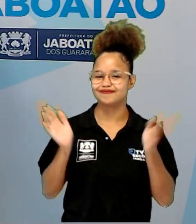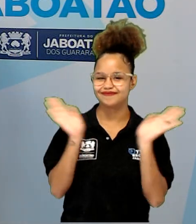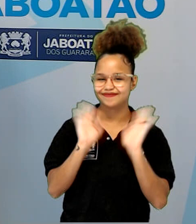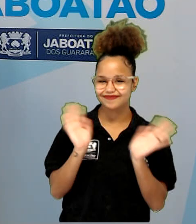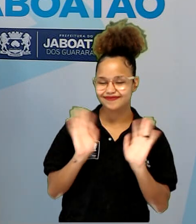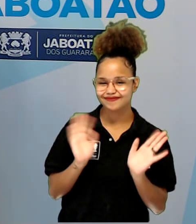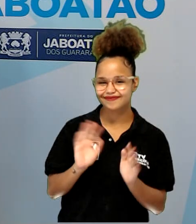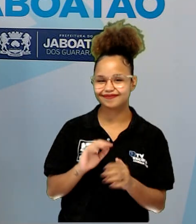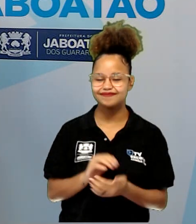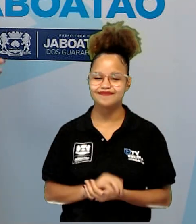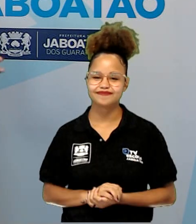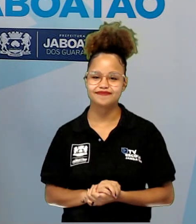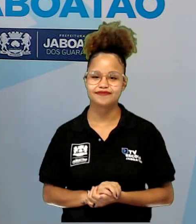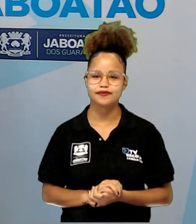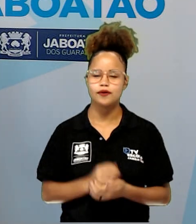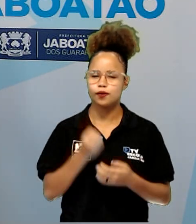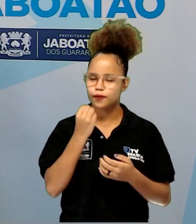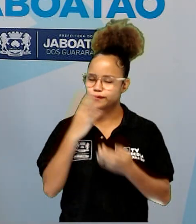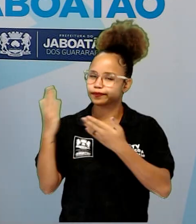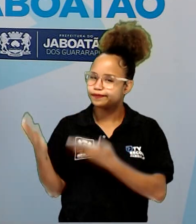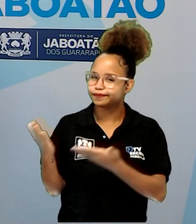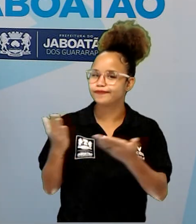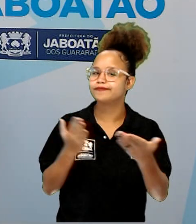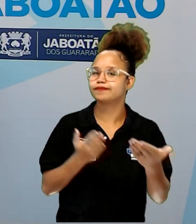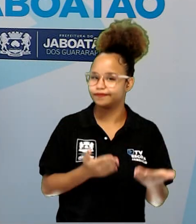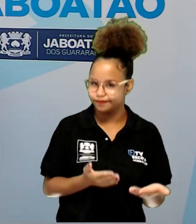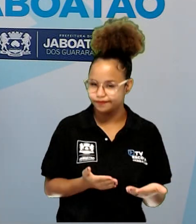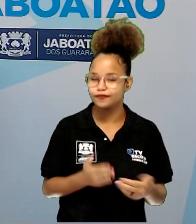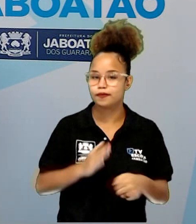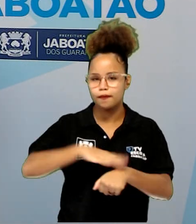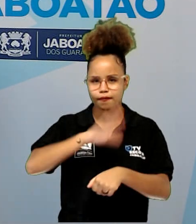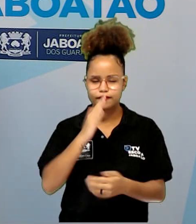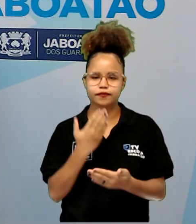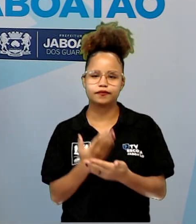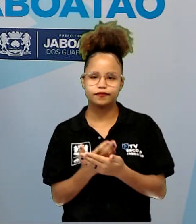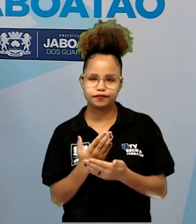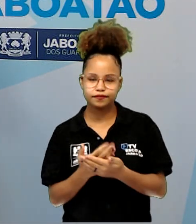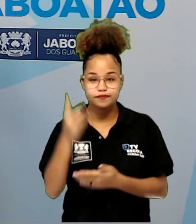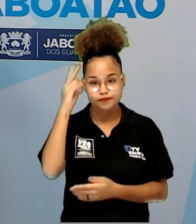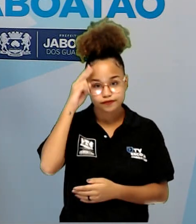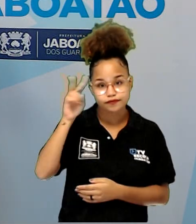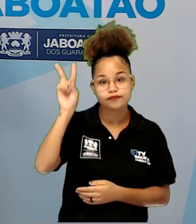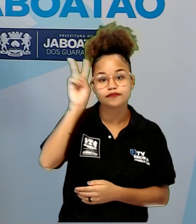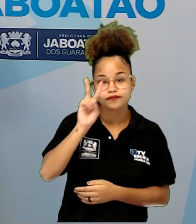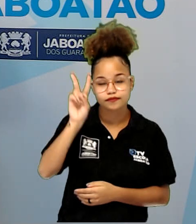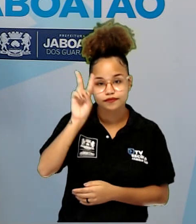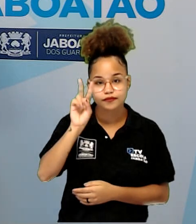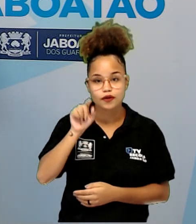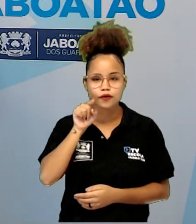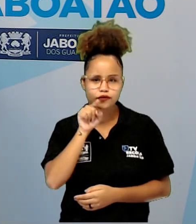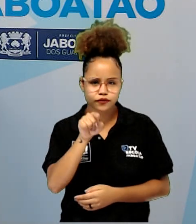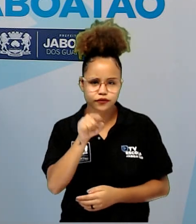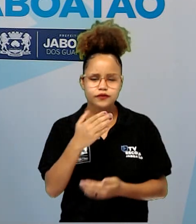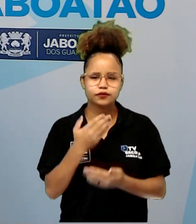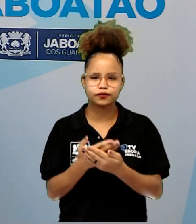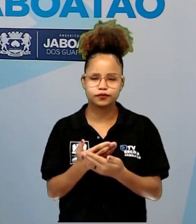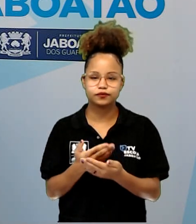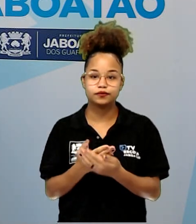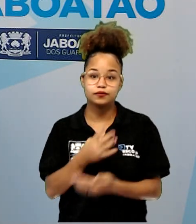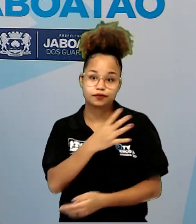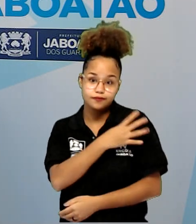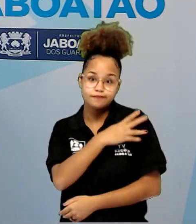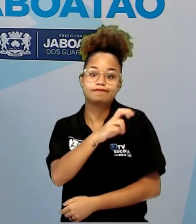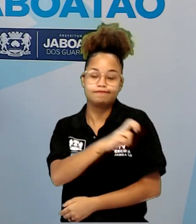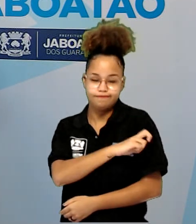Olá, estudantes! Sejam todos muito bem-vindos a mais uma aula de História. Você, estudante do 4º e do